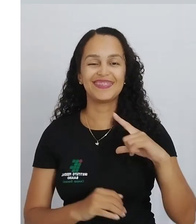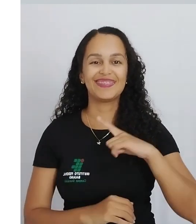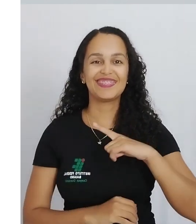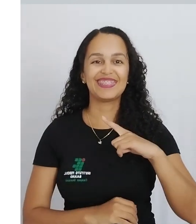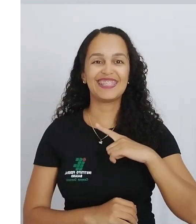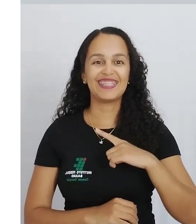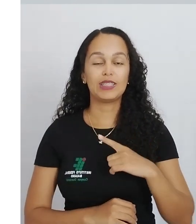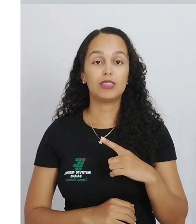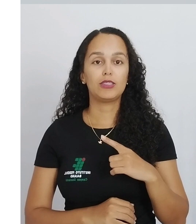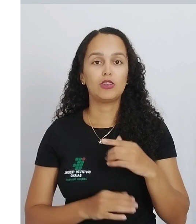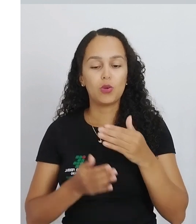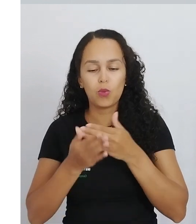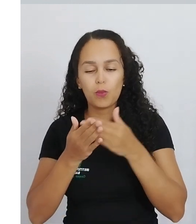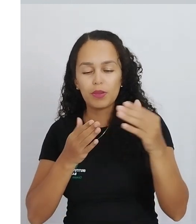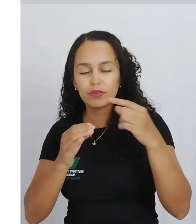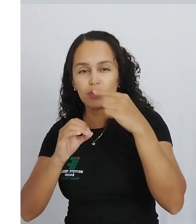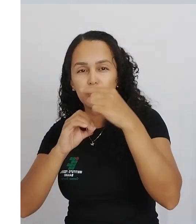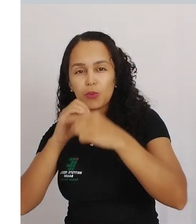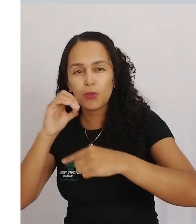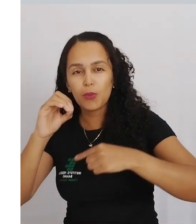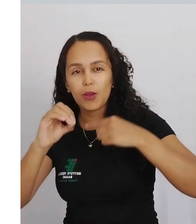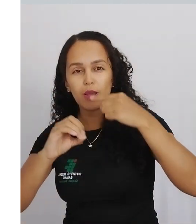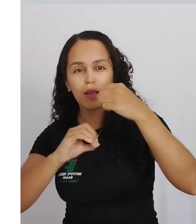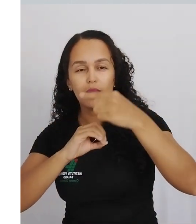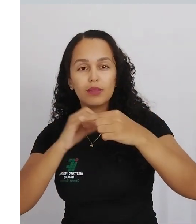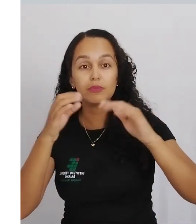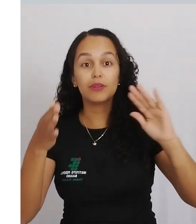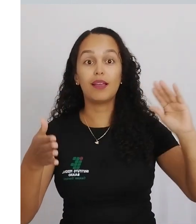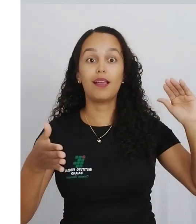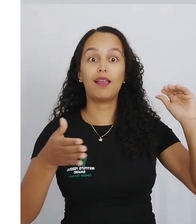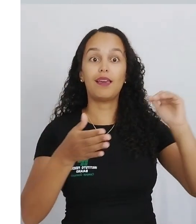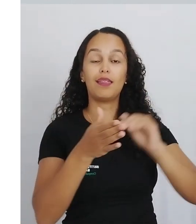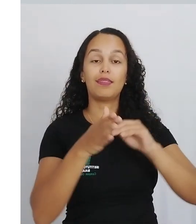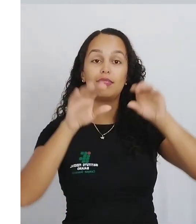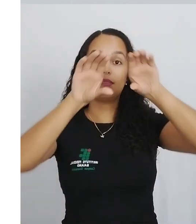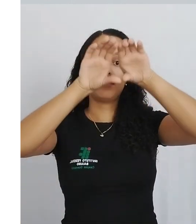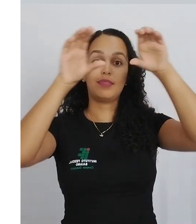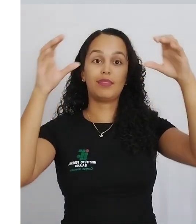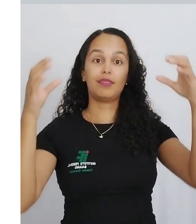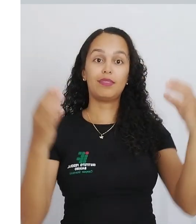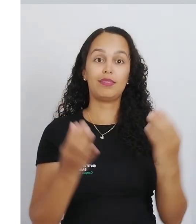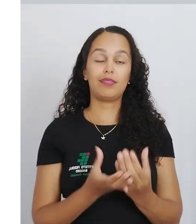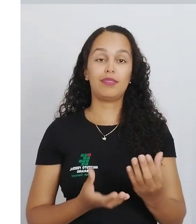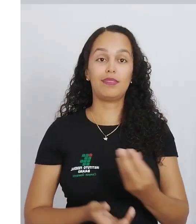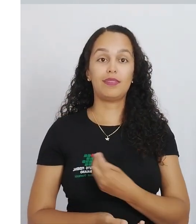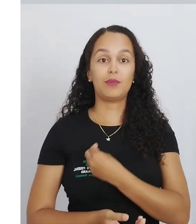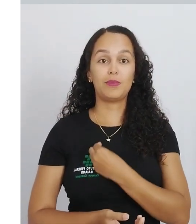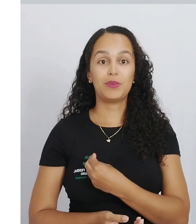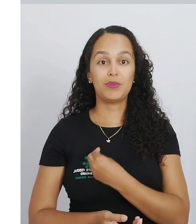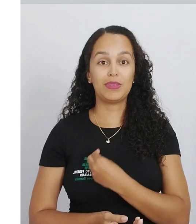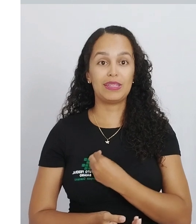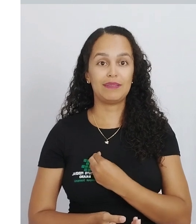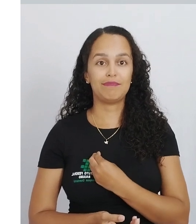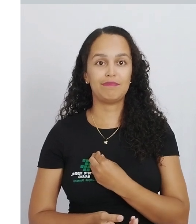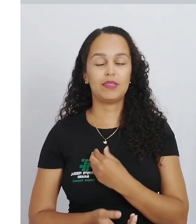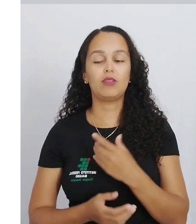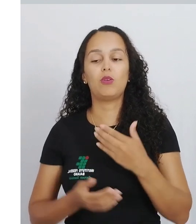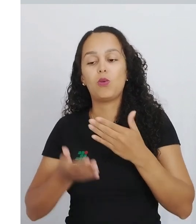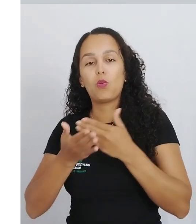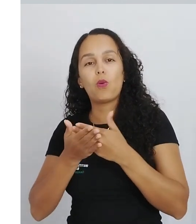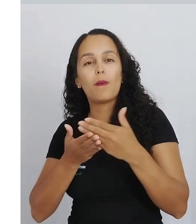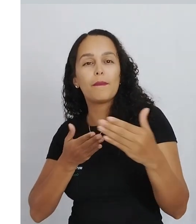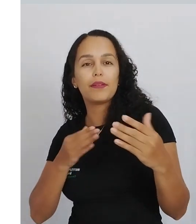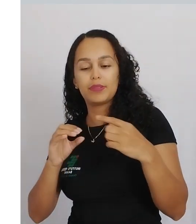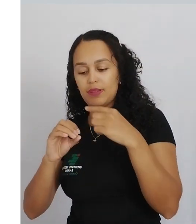até de átomo até chegarmos na biosfera. Então, nós temos na ordem átomos, que se agrupam